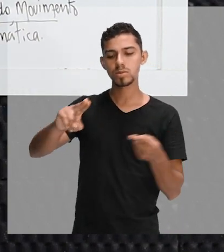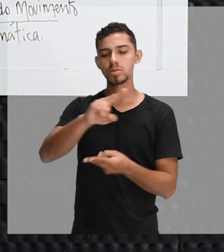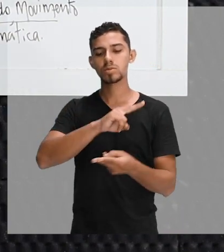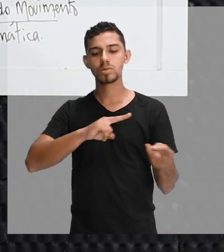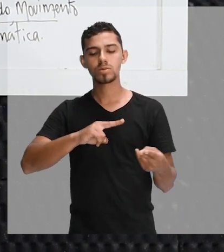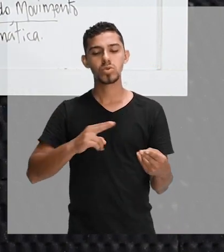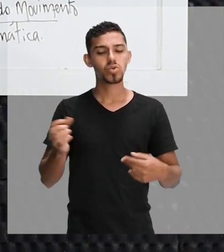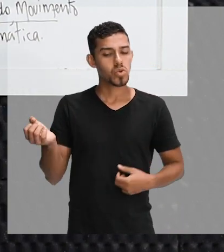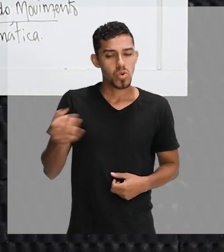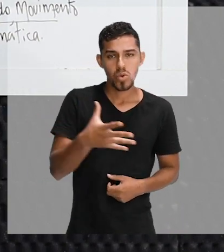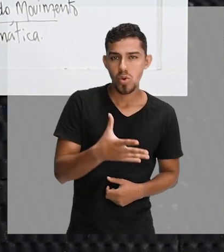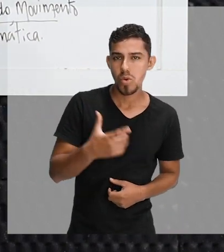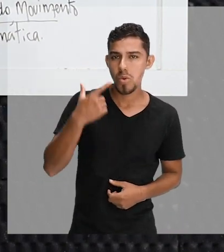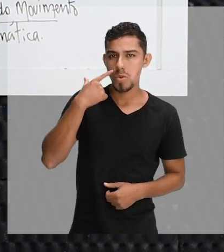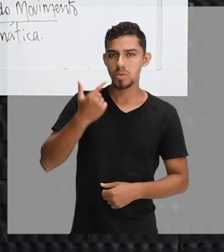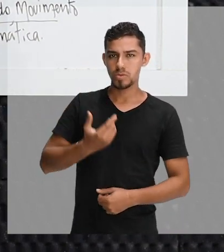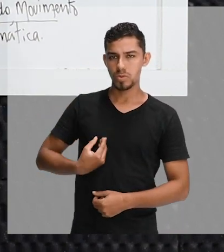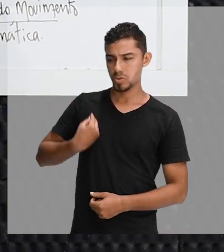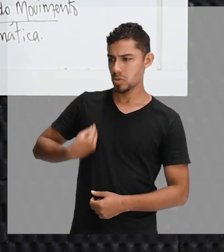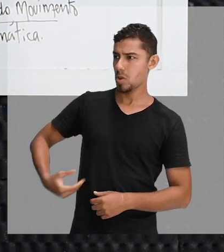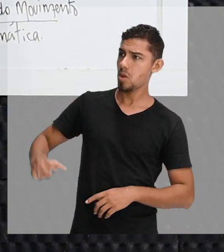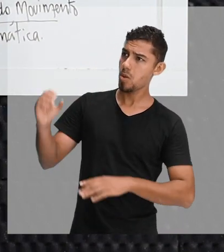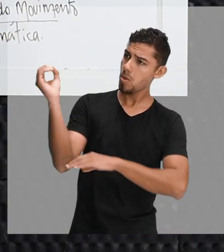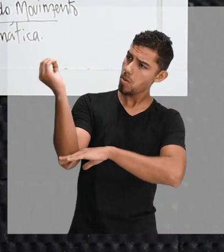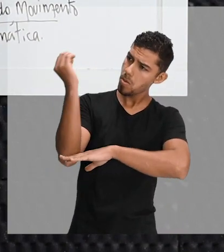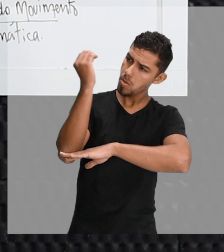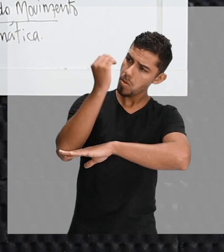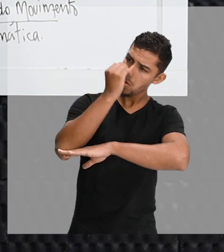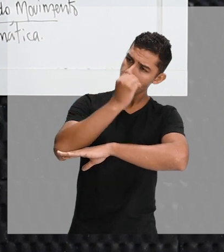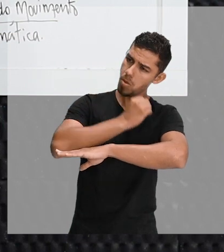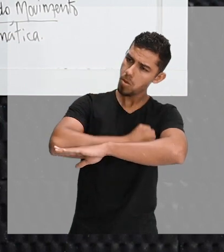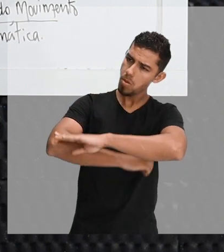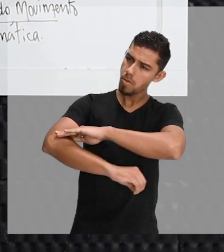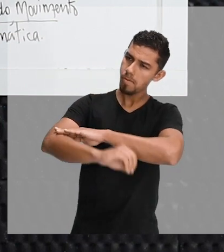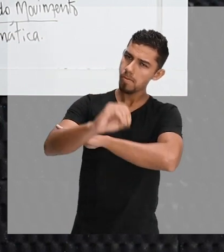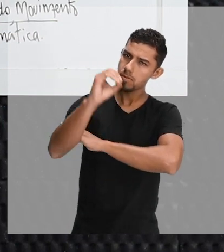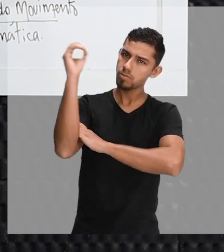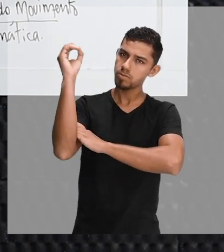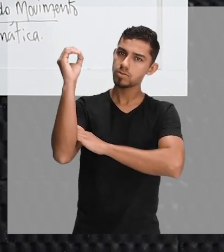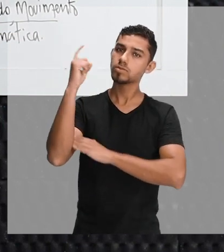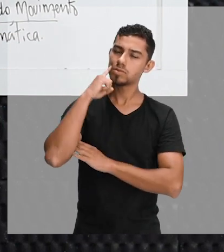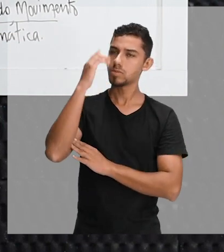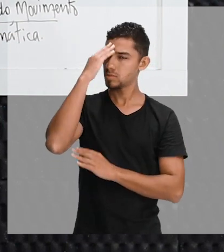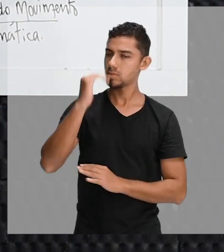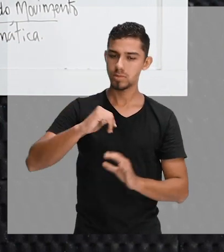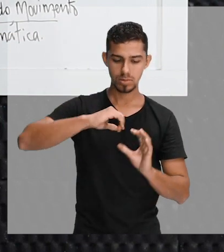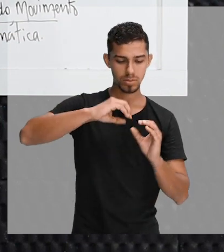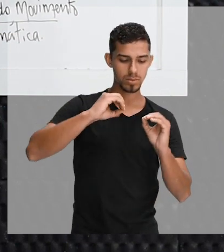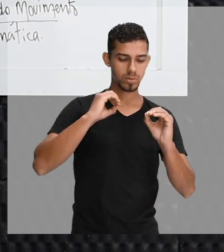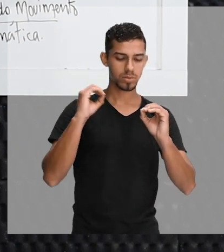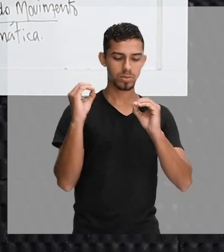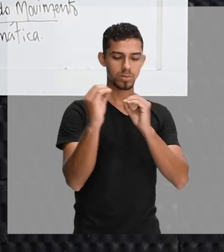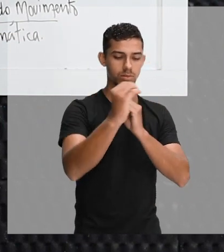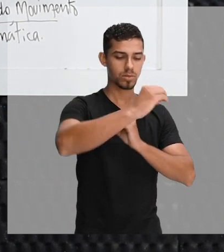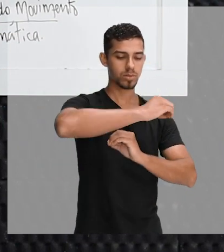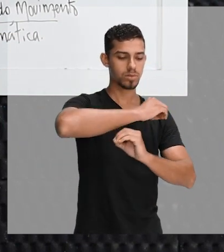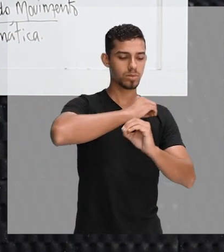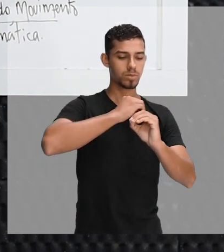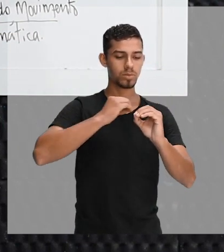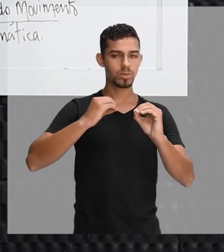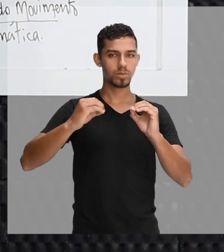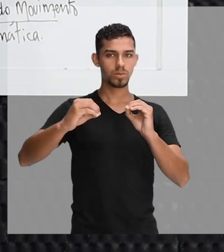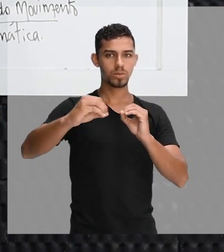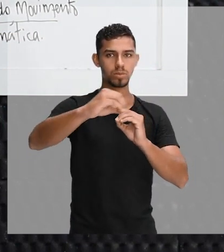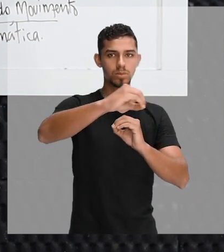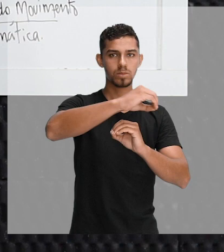um novo alvorecer. Esse sol ele vai nascer agora, mas ele sabe que é a terra que se move. Nenhum conhecimento é